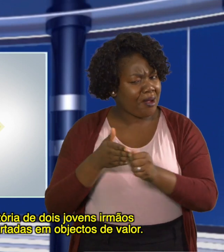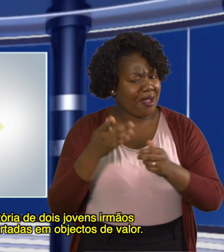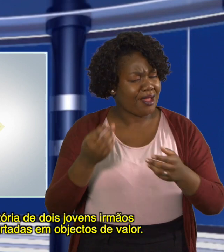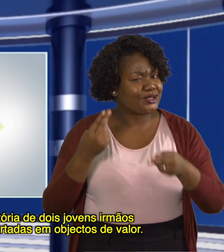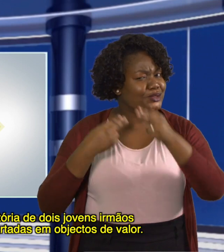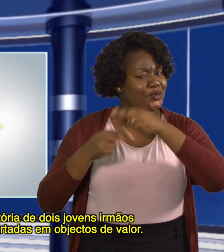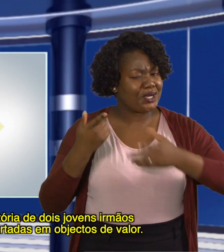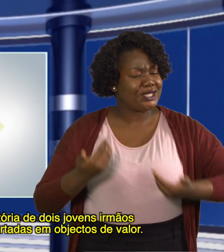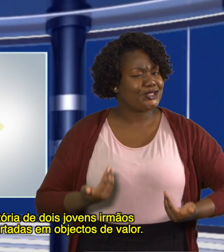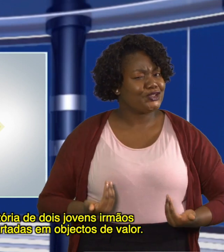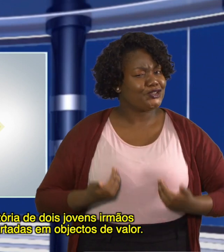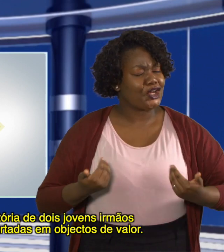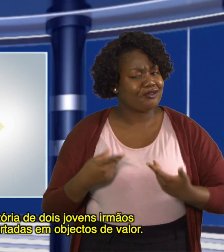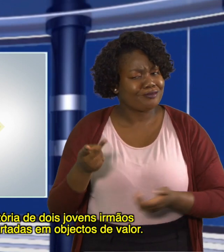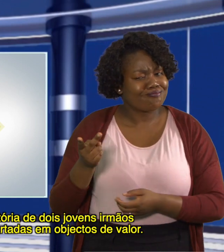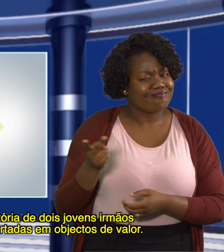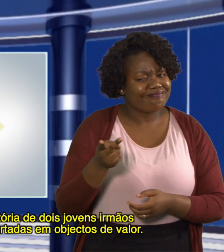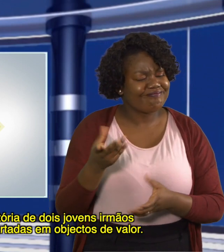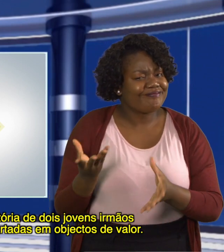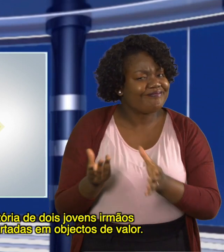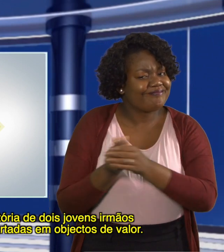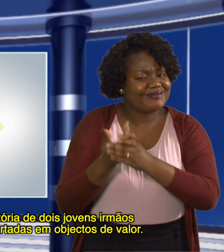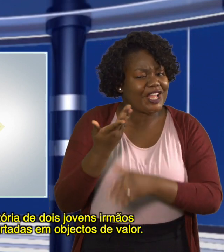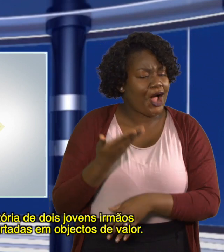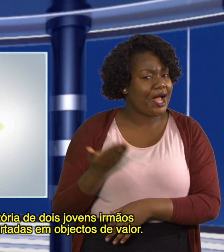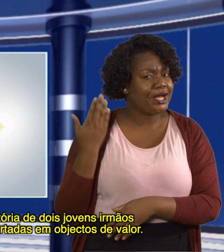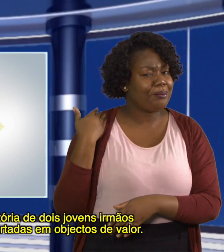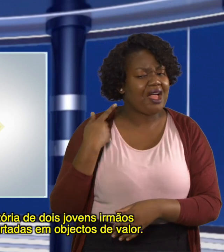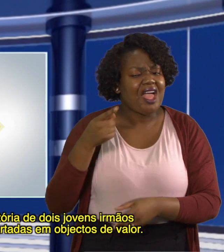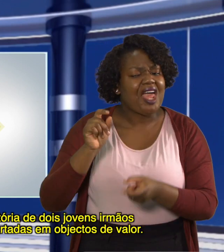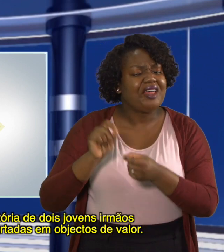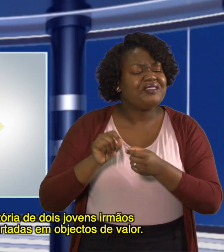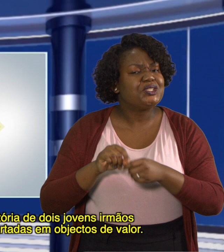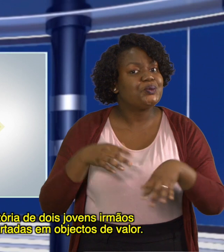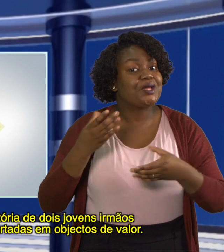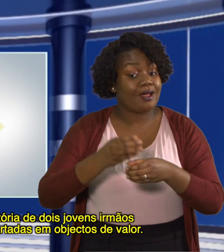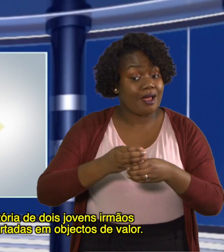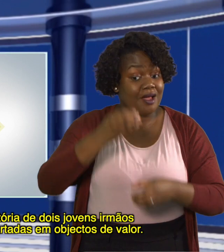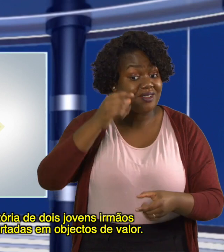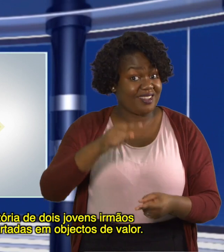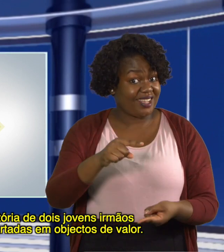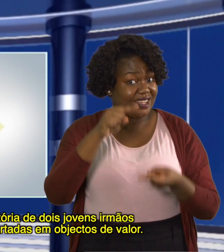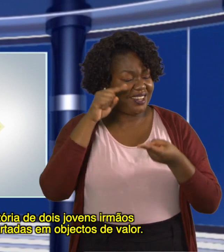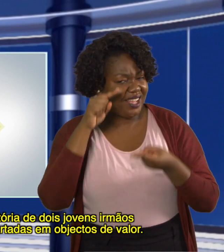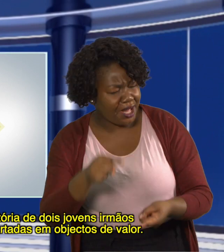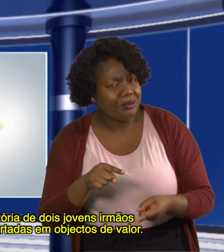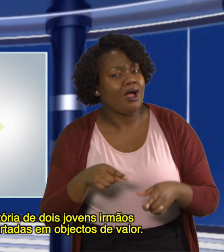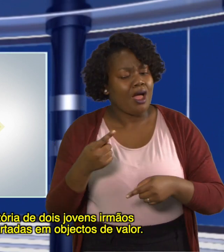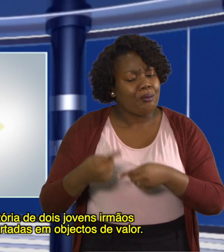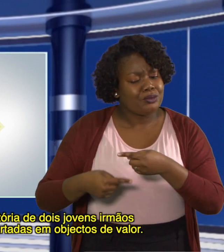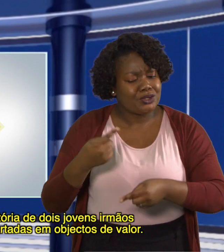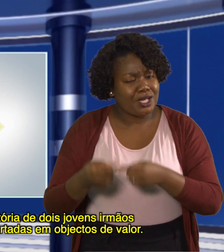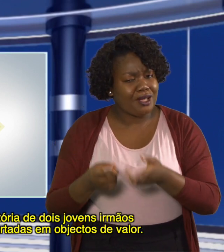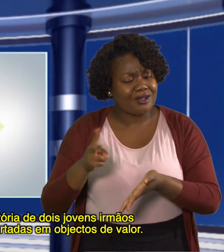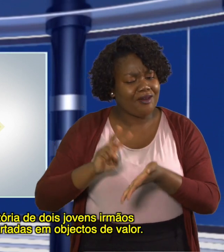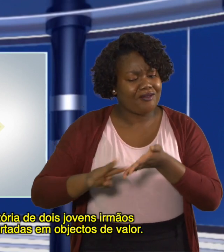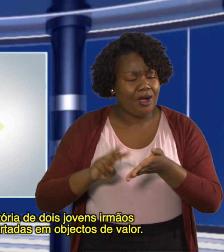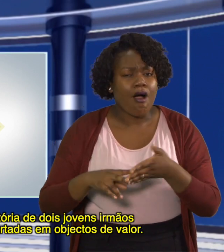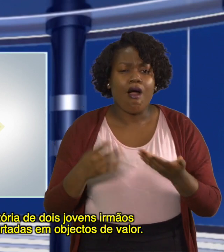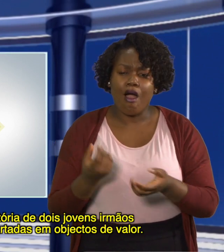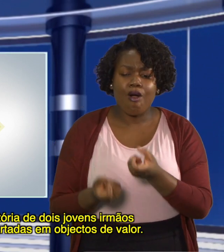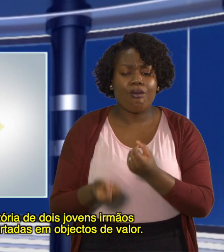neste bloco acompanhe a história de dois jovens irmãos que transforma garrafas descartadas tem